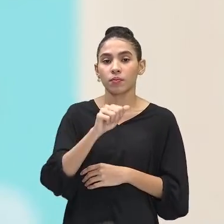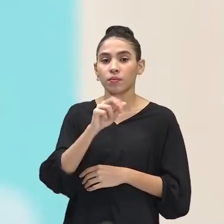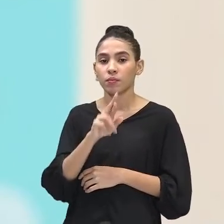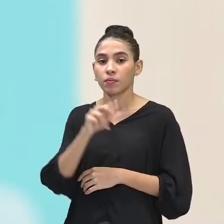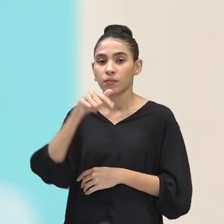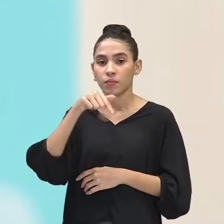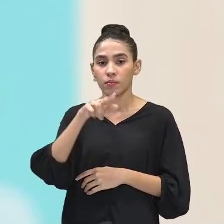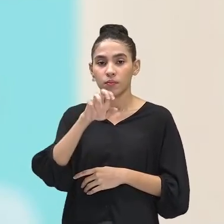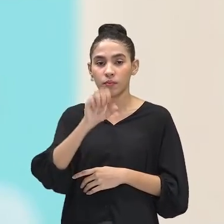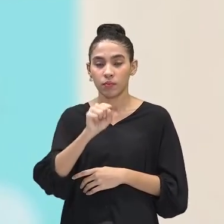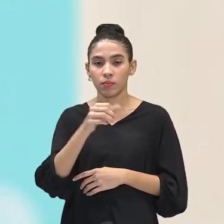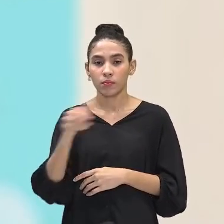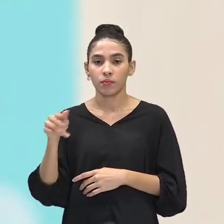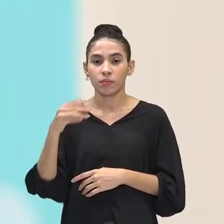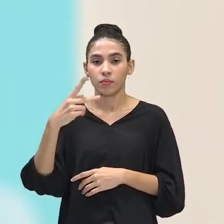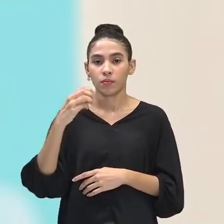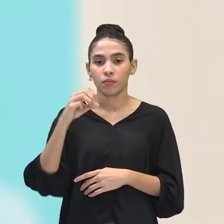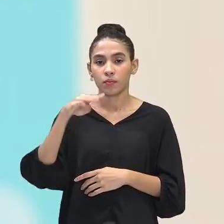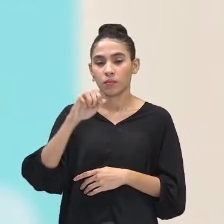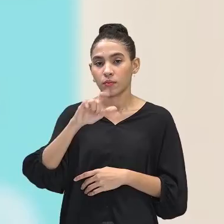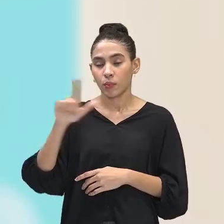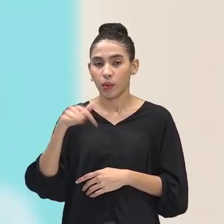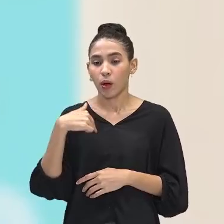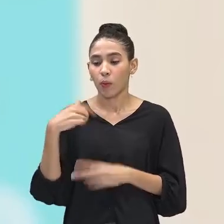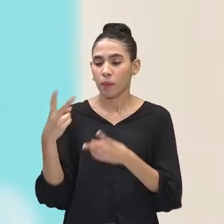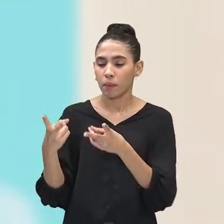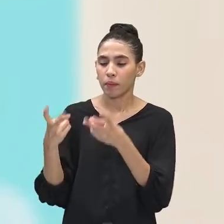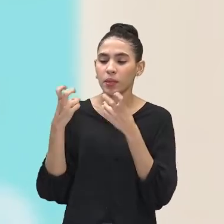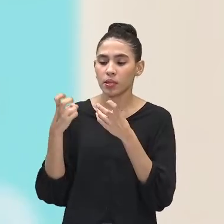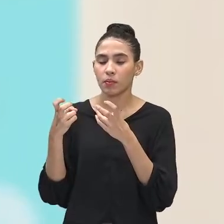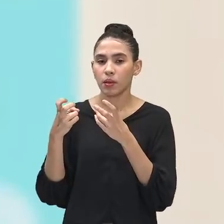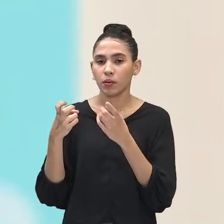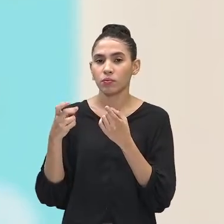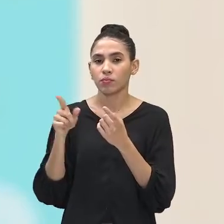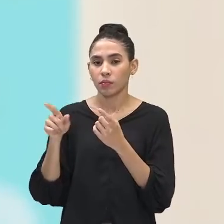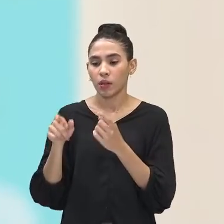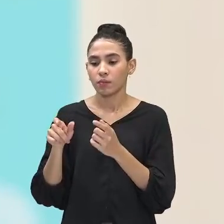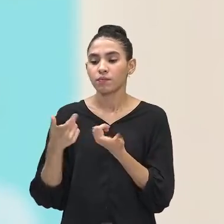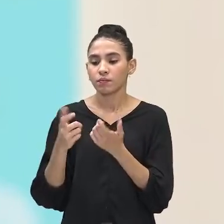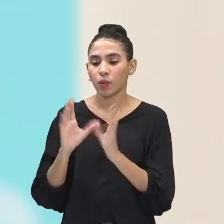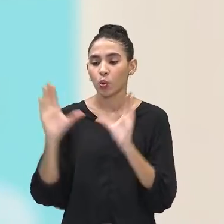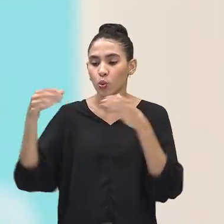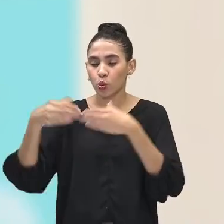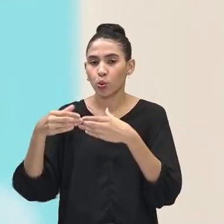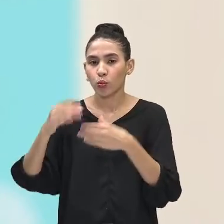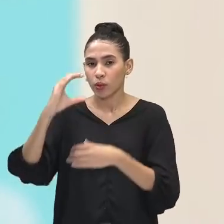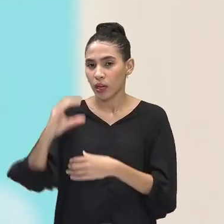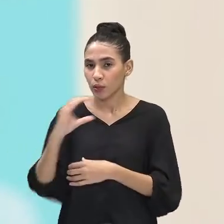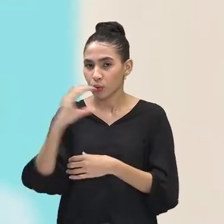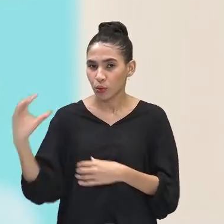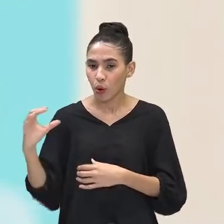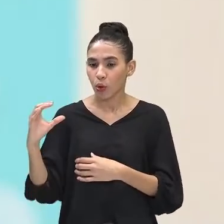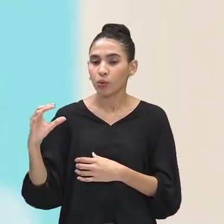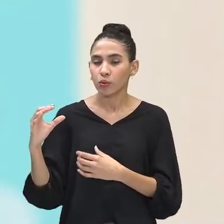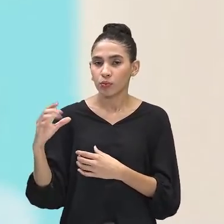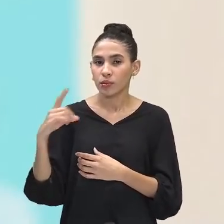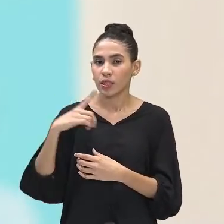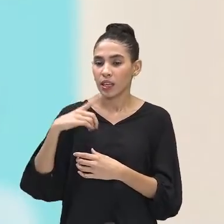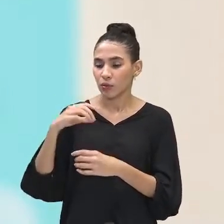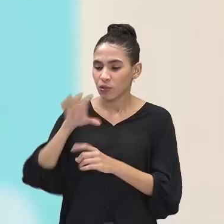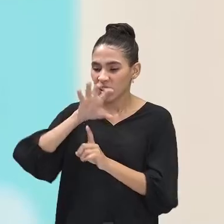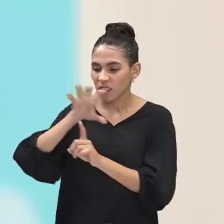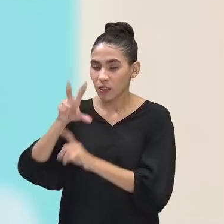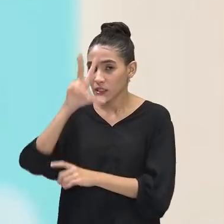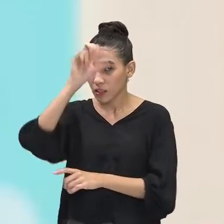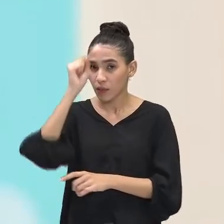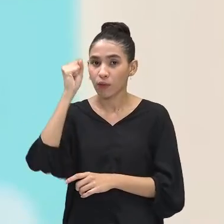que os jesuítas, os padres, estavam dominando a colônia, sobretudo o Brasil, disse assim, olha, eu acho que isso não é a